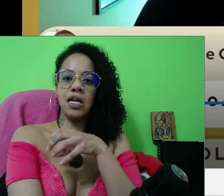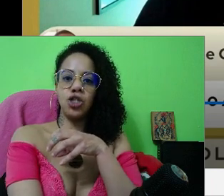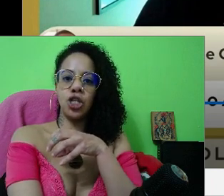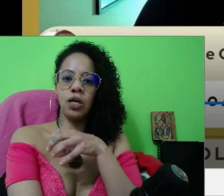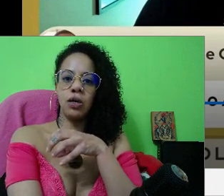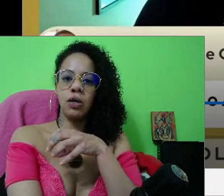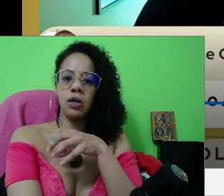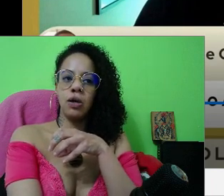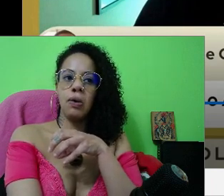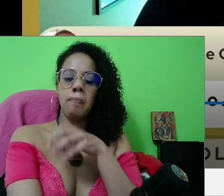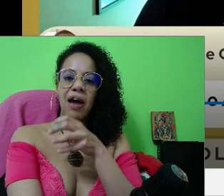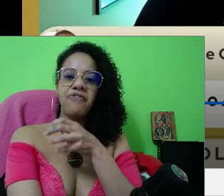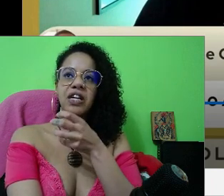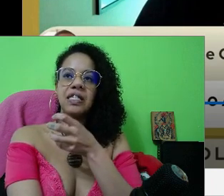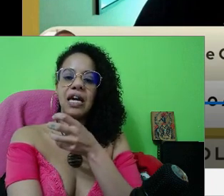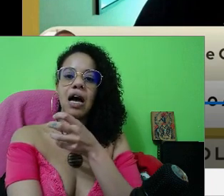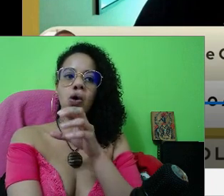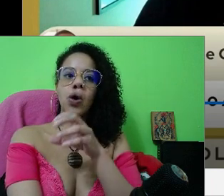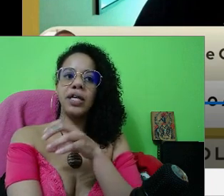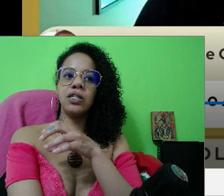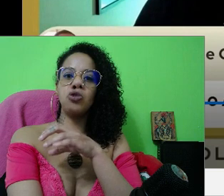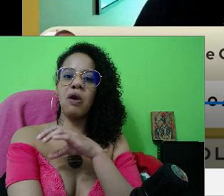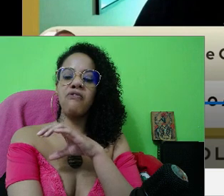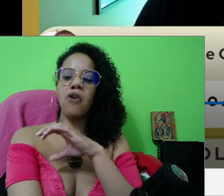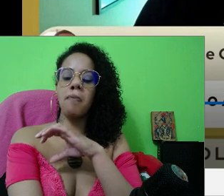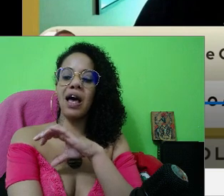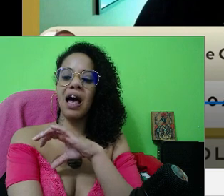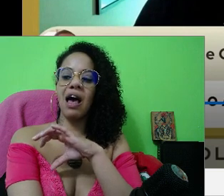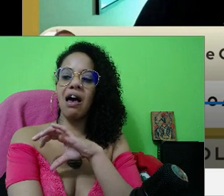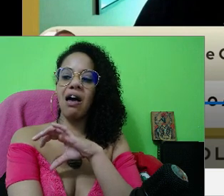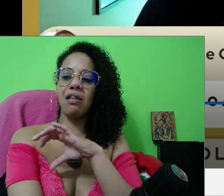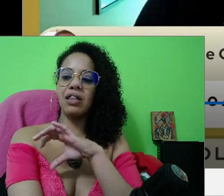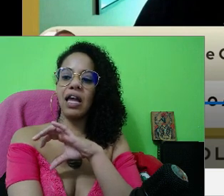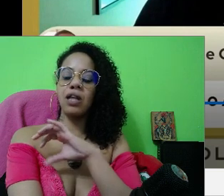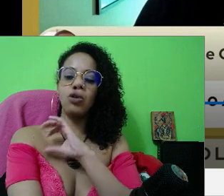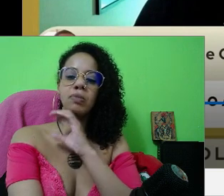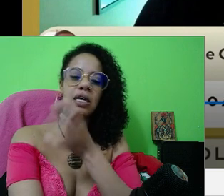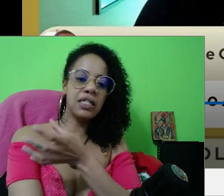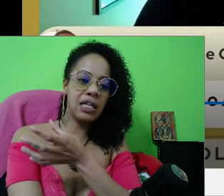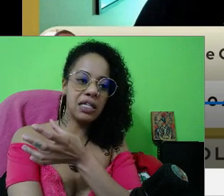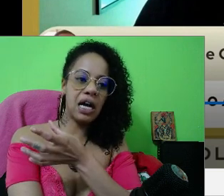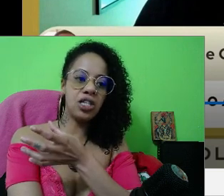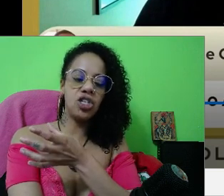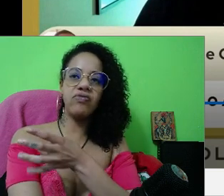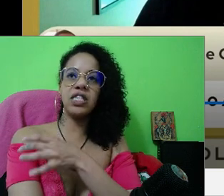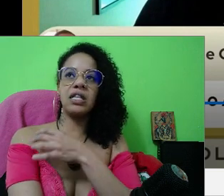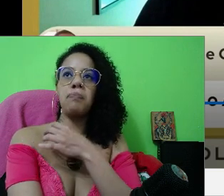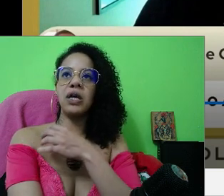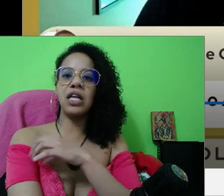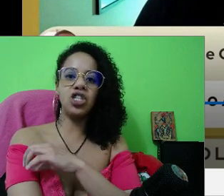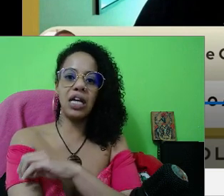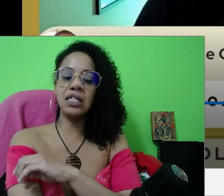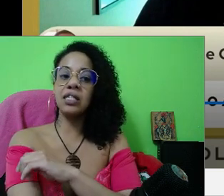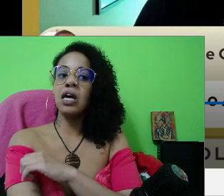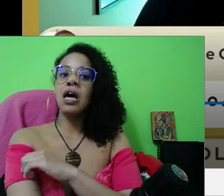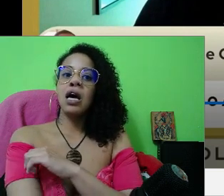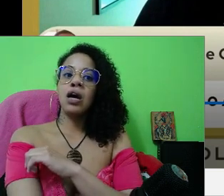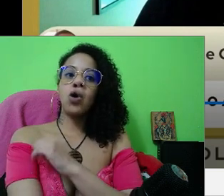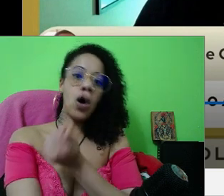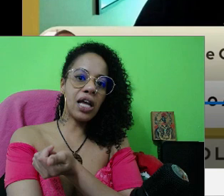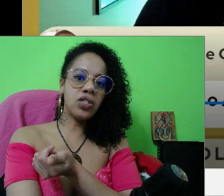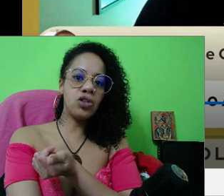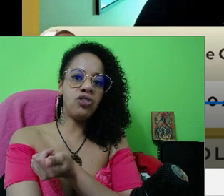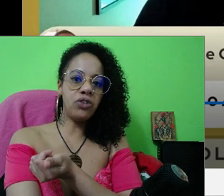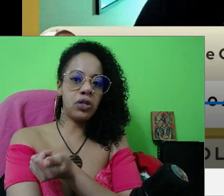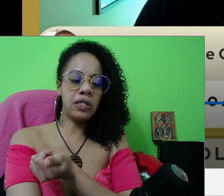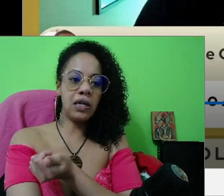suficiente para fazer a coisa de uma forma até a dominância das narrativas independente das